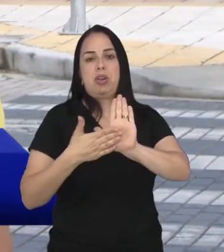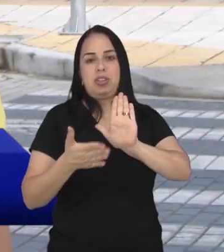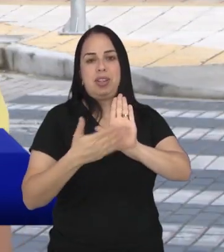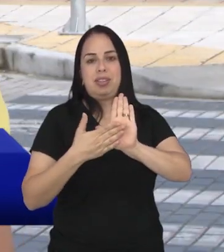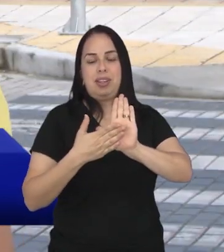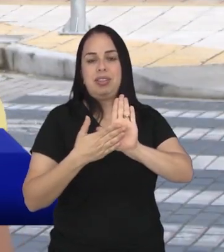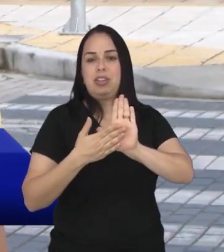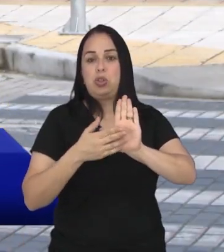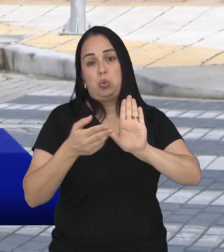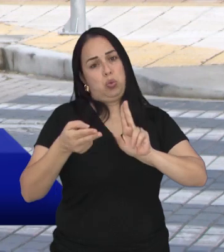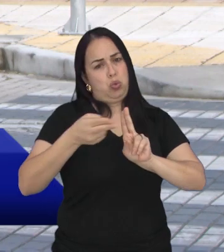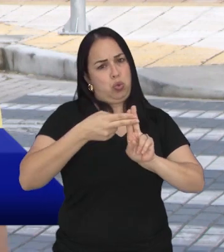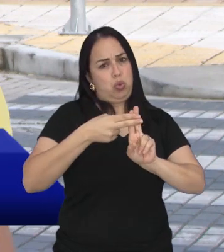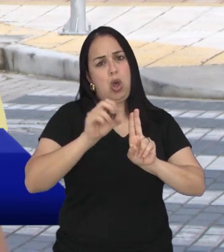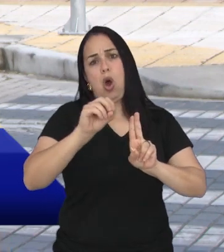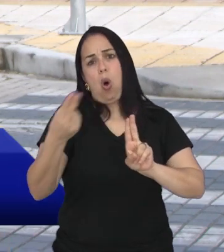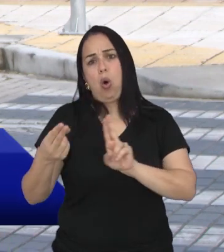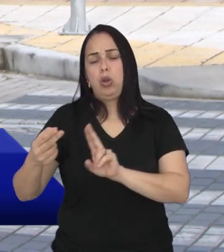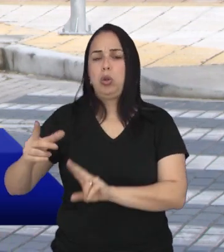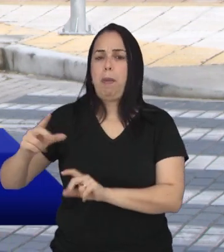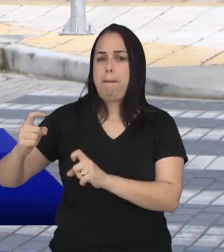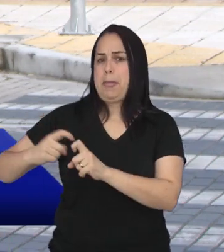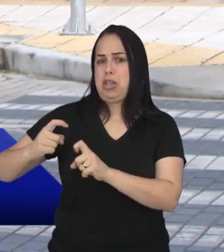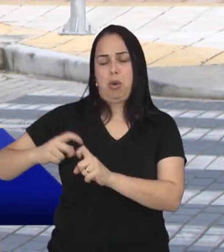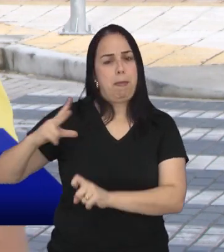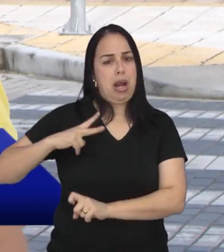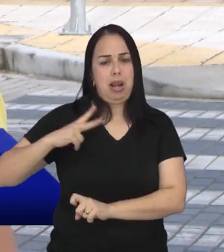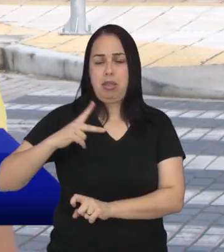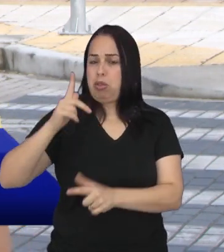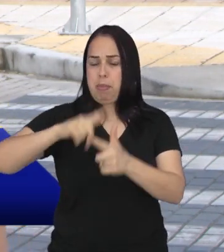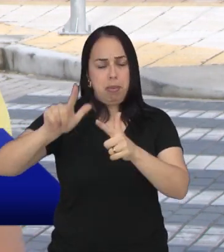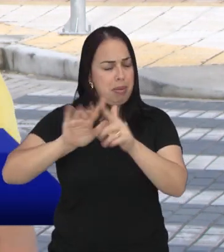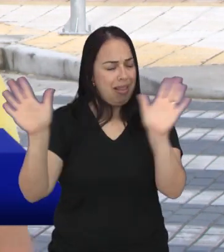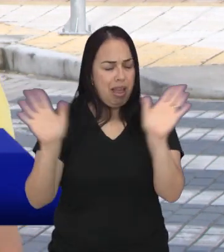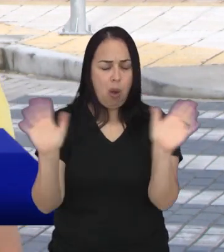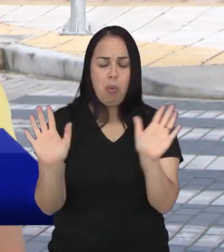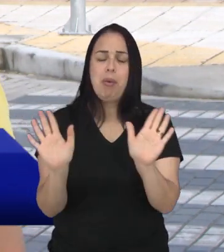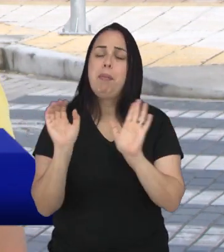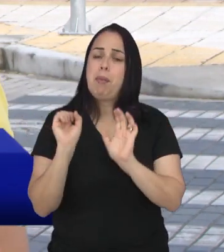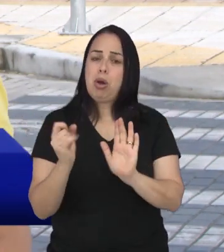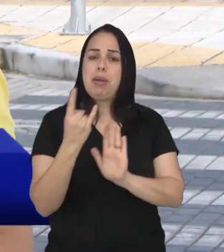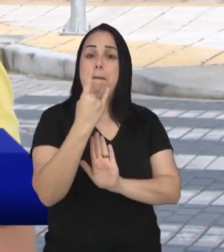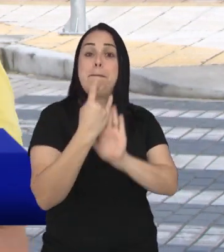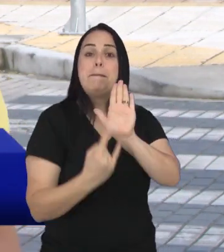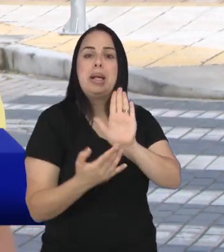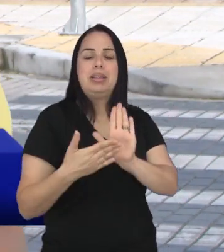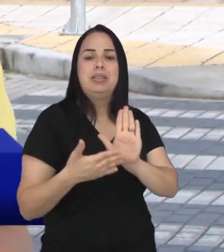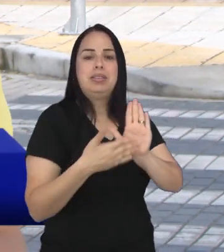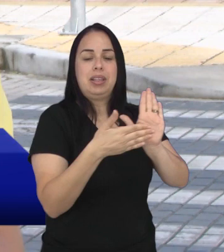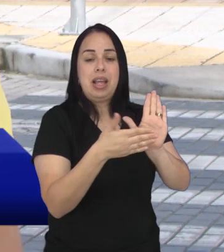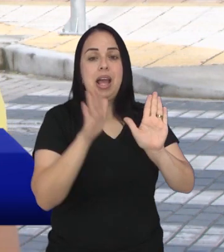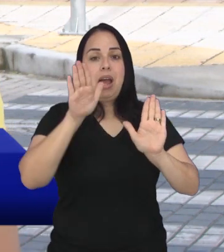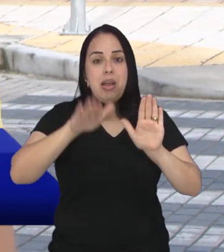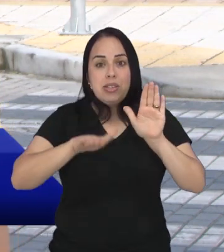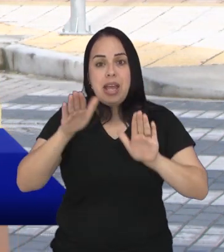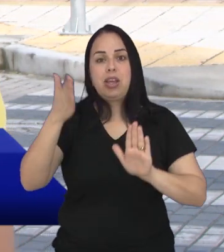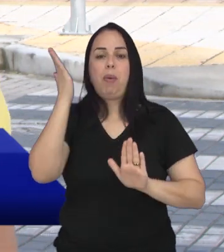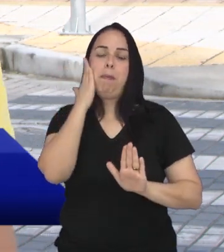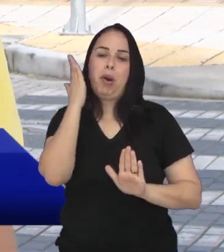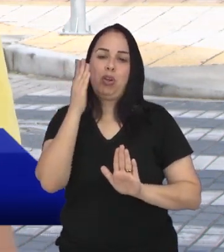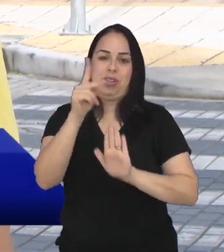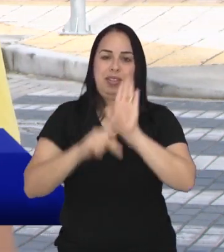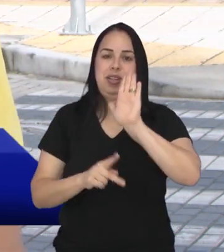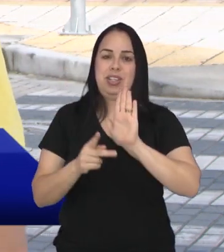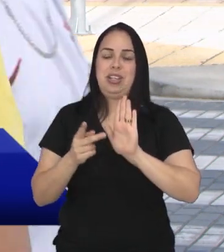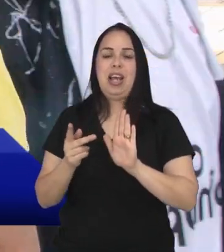apresentar a receita que pode ser tanto do SUS quanto de um médico de um hospital particular não tem não tem problema apesar do do programa ser